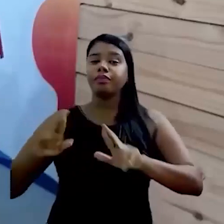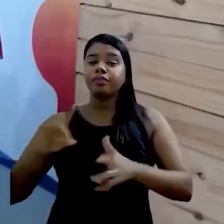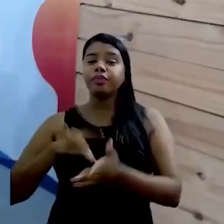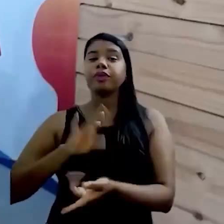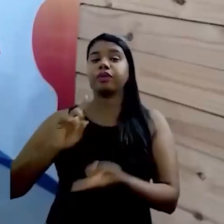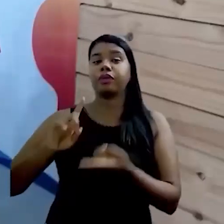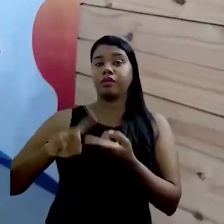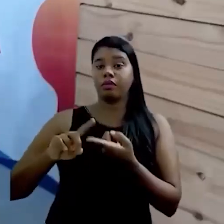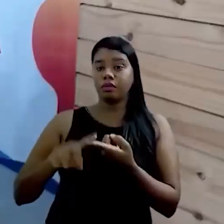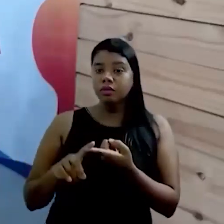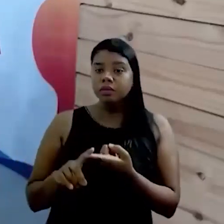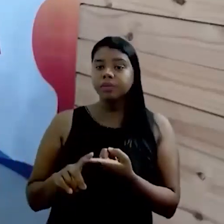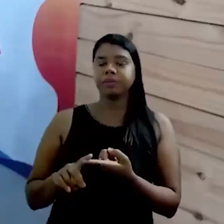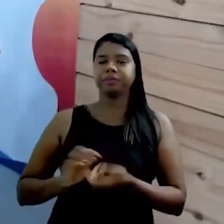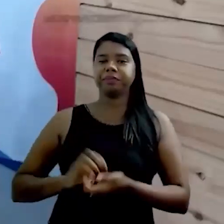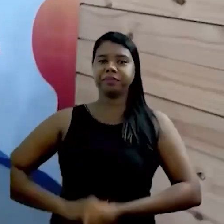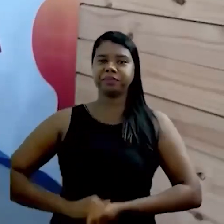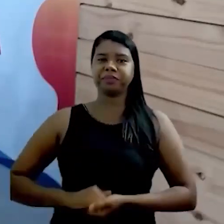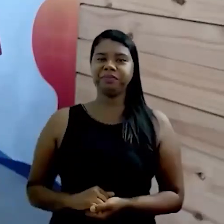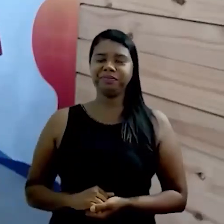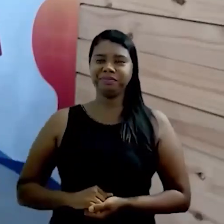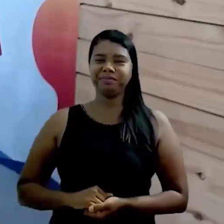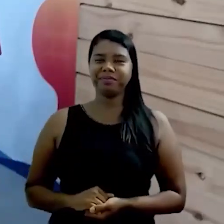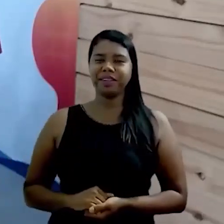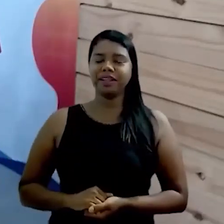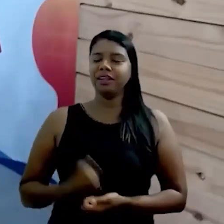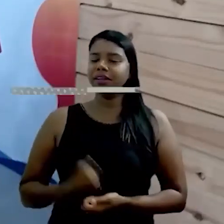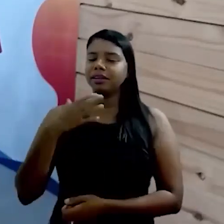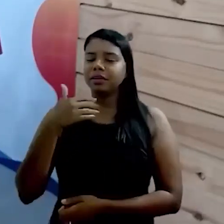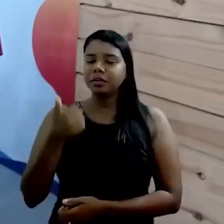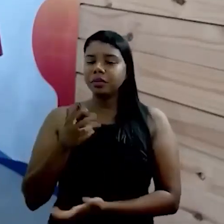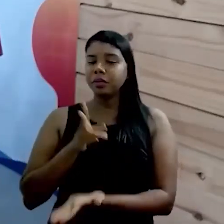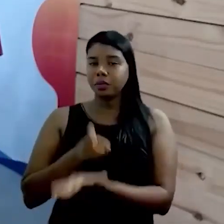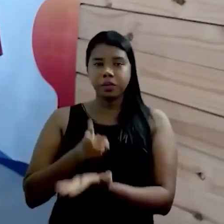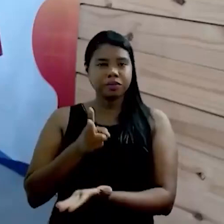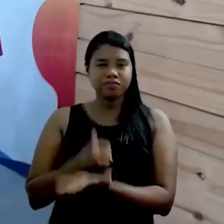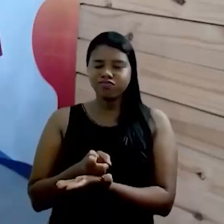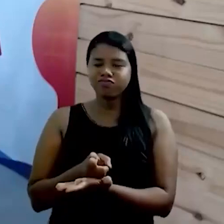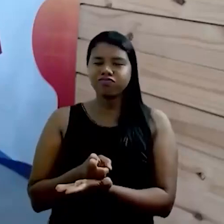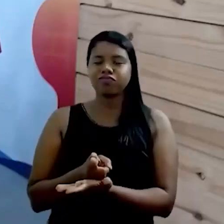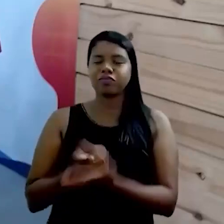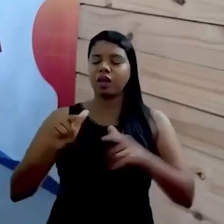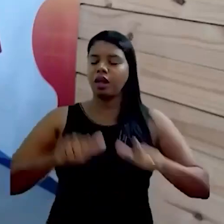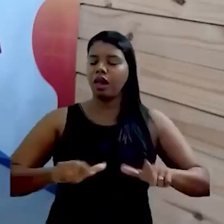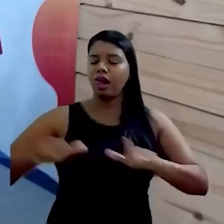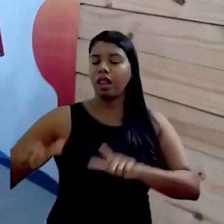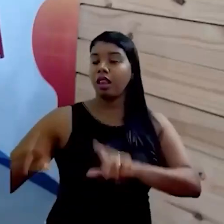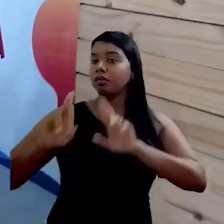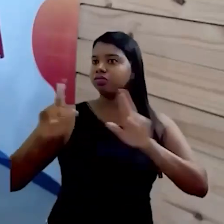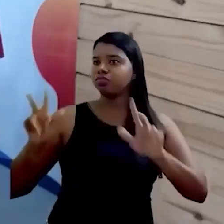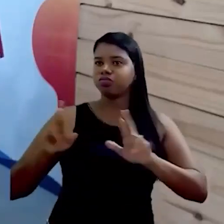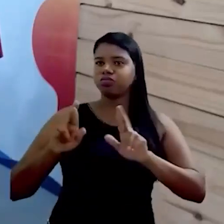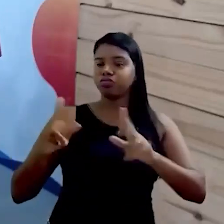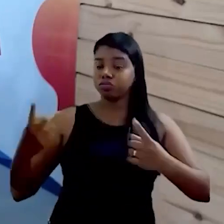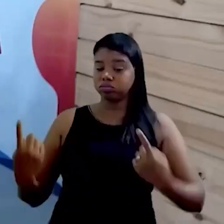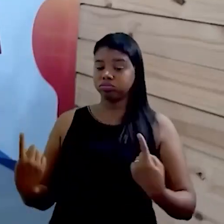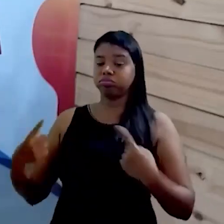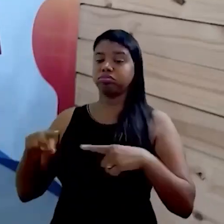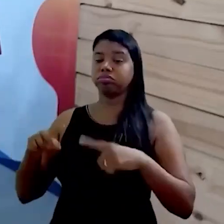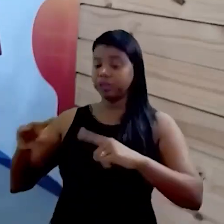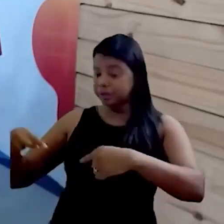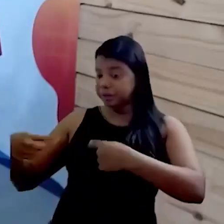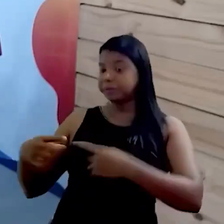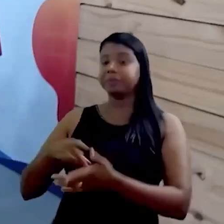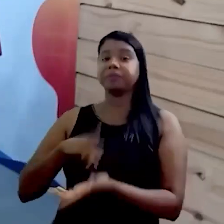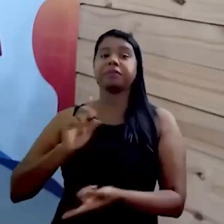acaba que é muito enriquecedor nesse sentido. Então é um grande benefício, você está sempre, né, em lugares diferentes, então é muito desafiador.